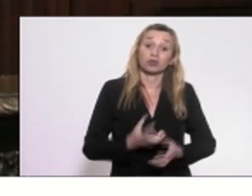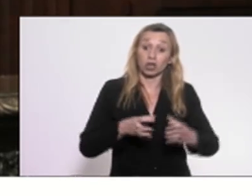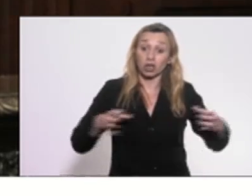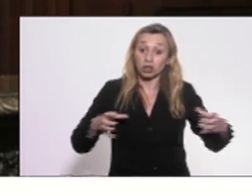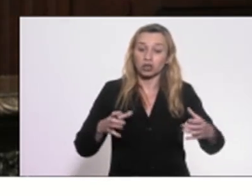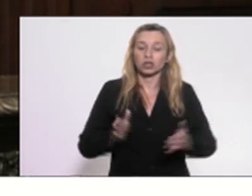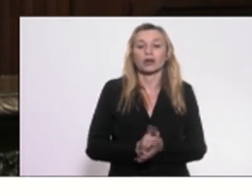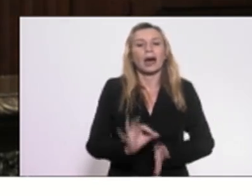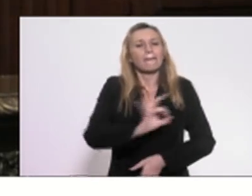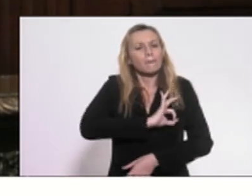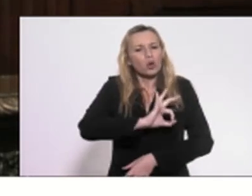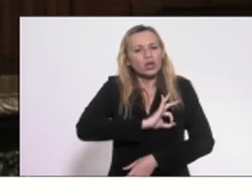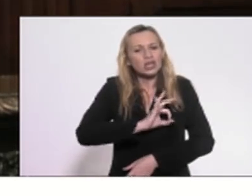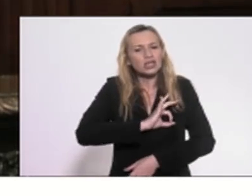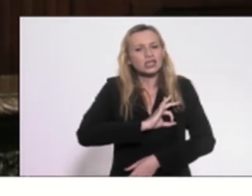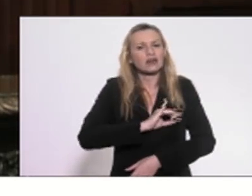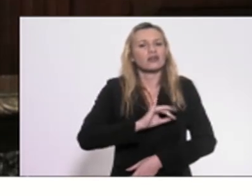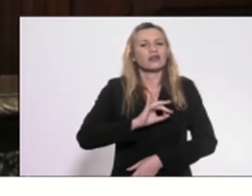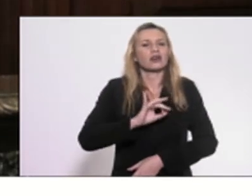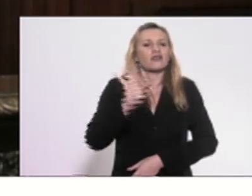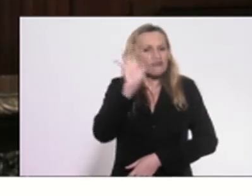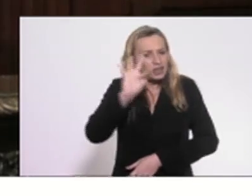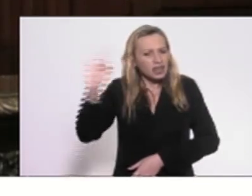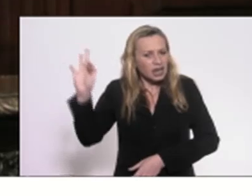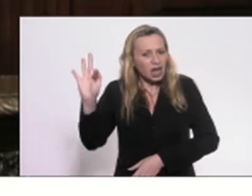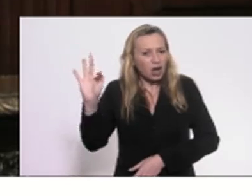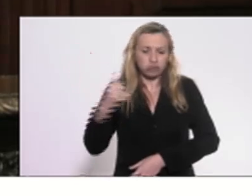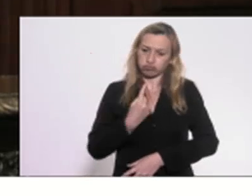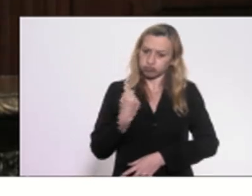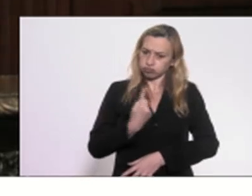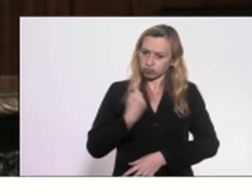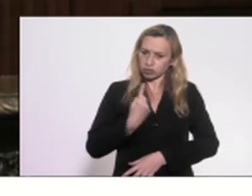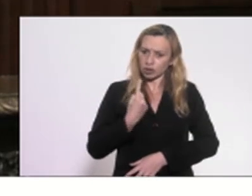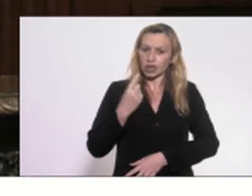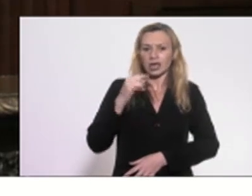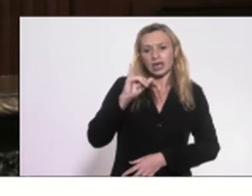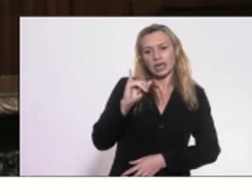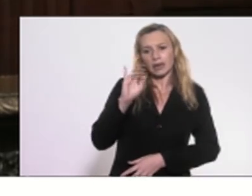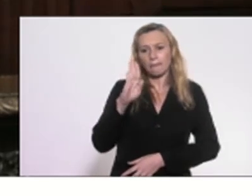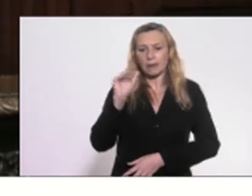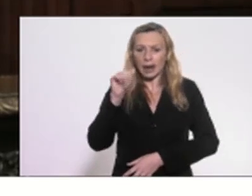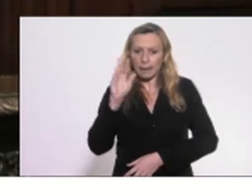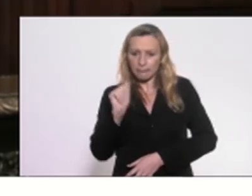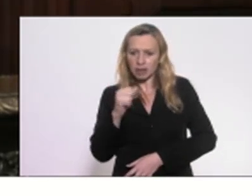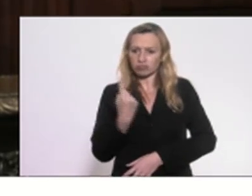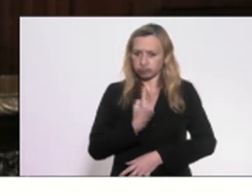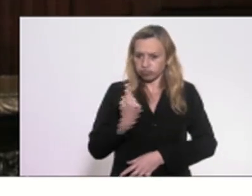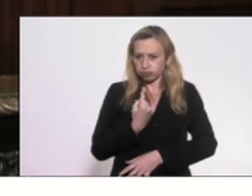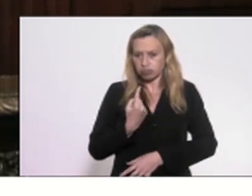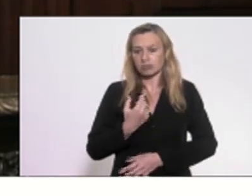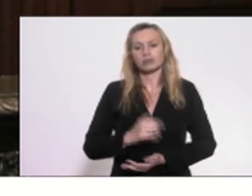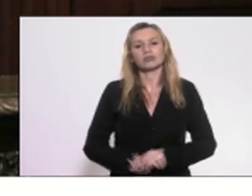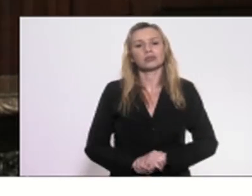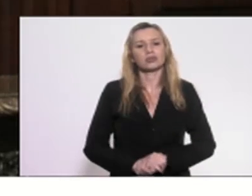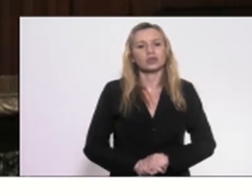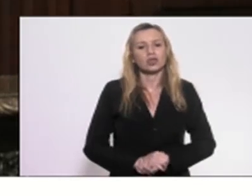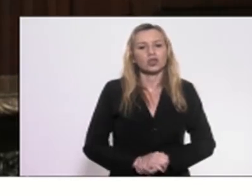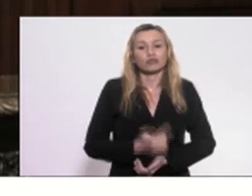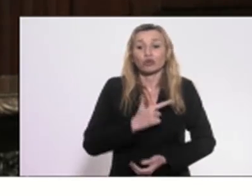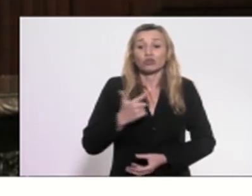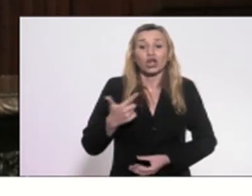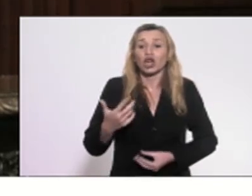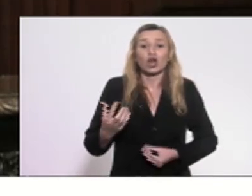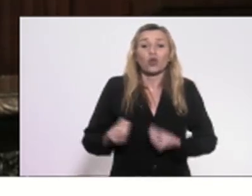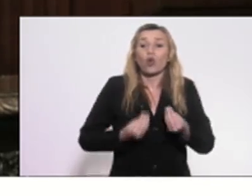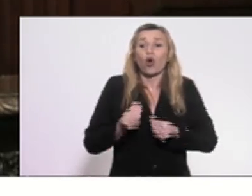A Polícia Federal isolada, o IBAMA de forma isolada, não tem